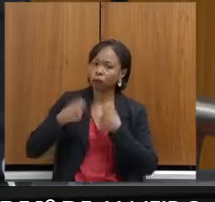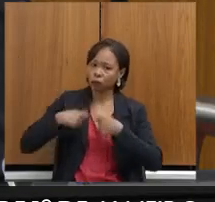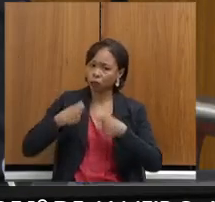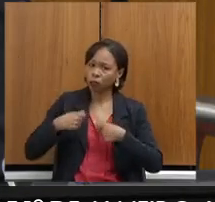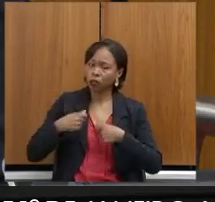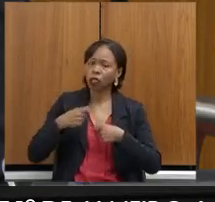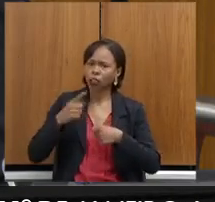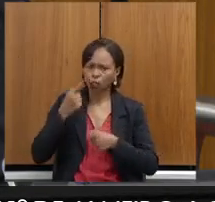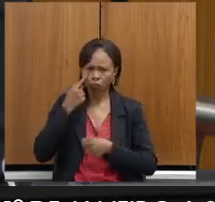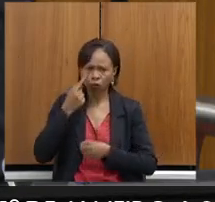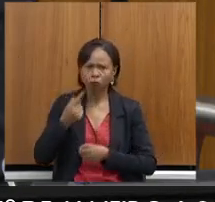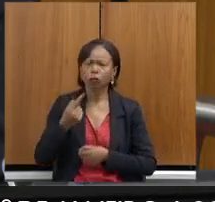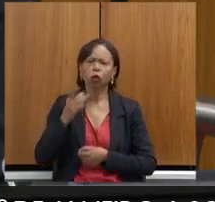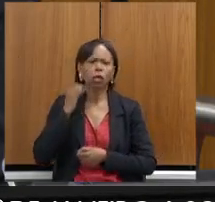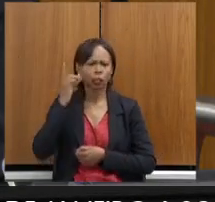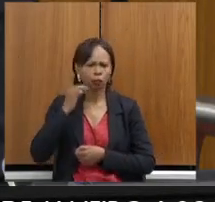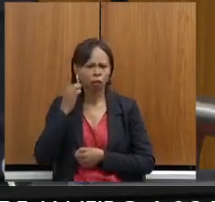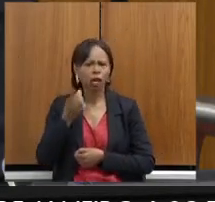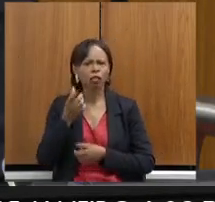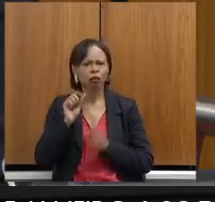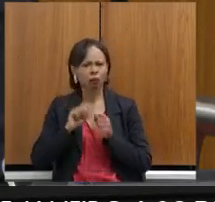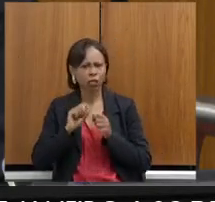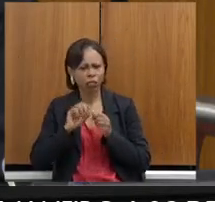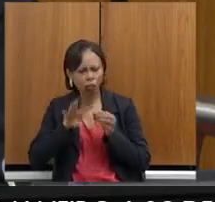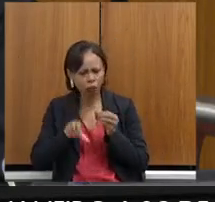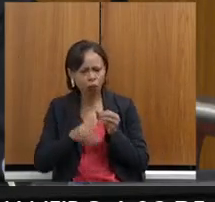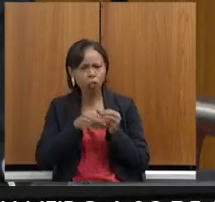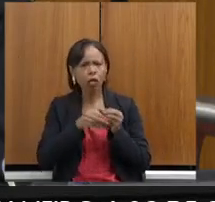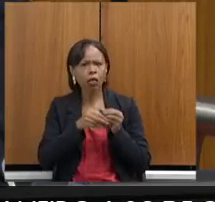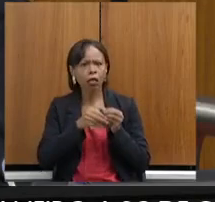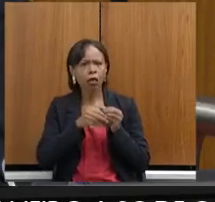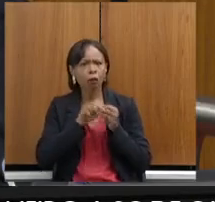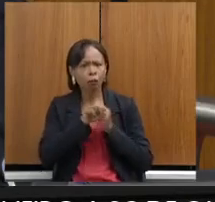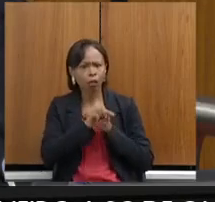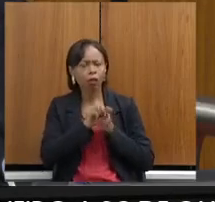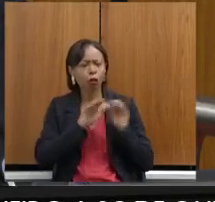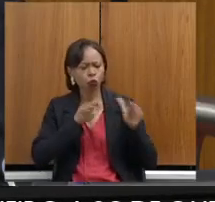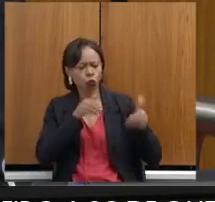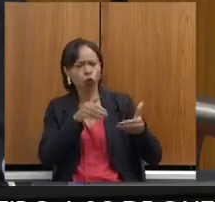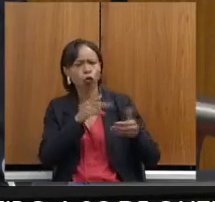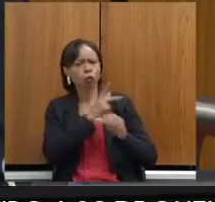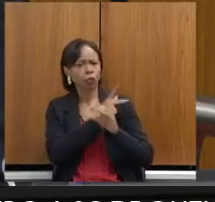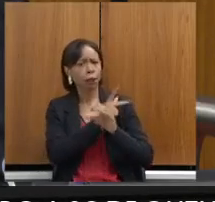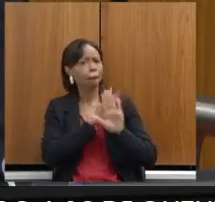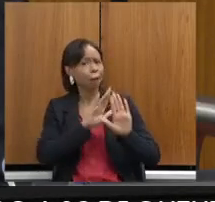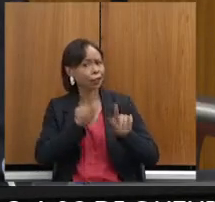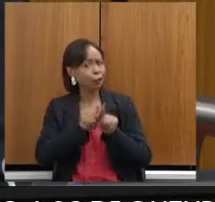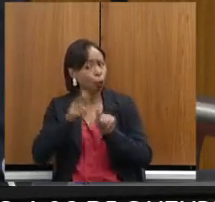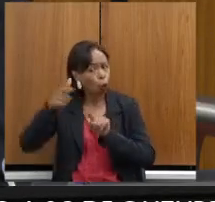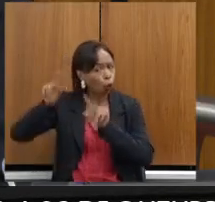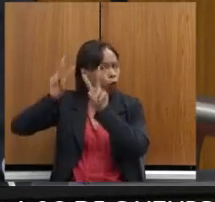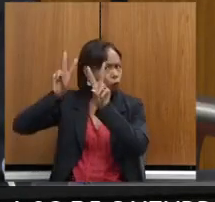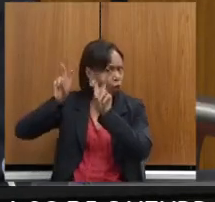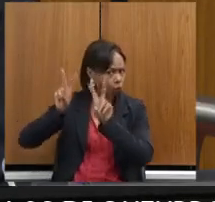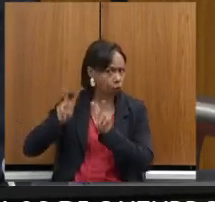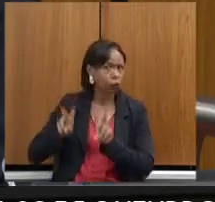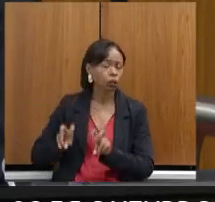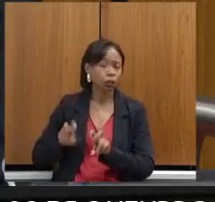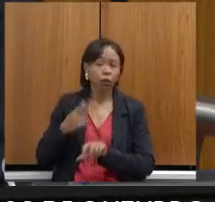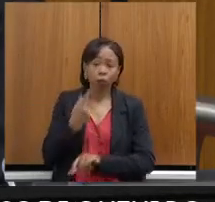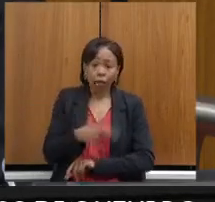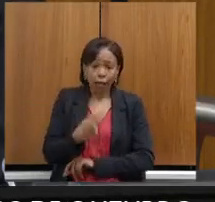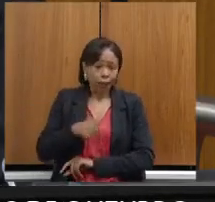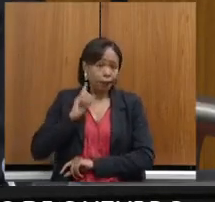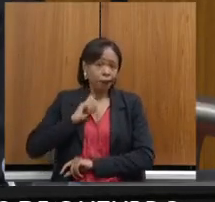os deputados estão colocando emenda Polícia Civil mas nós temos que falar de outras coisas Esse é o